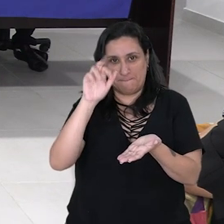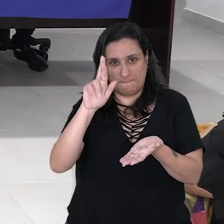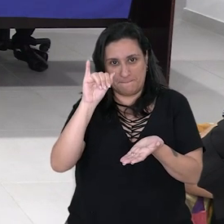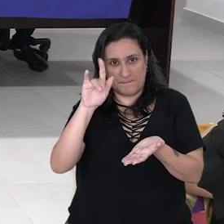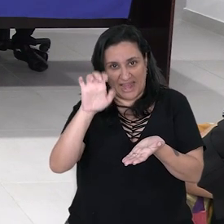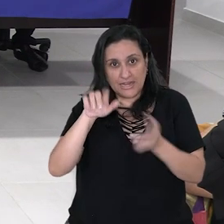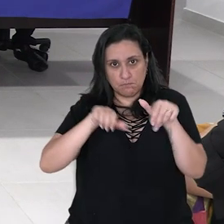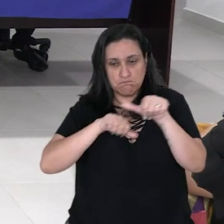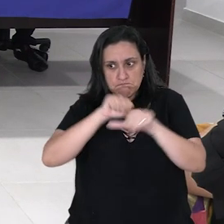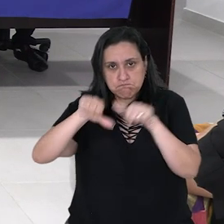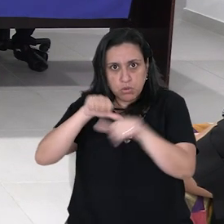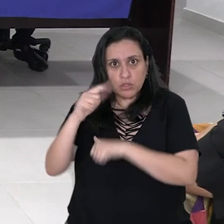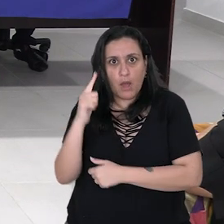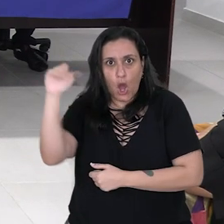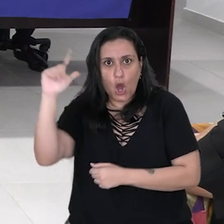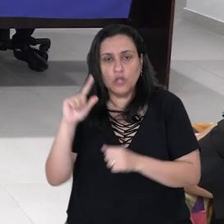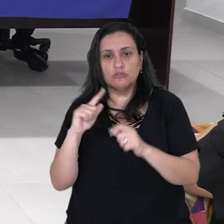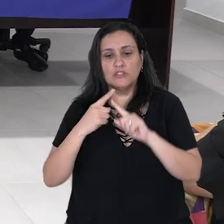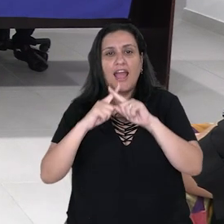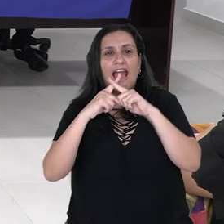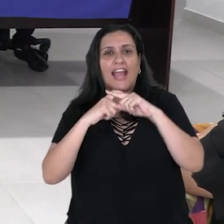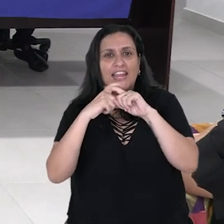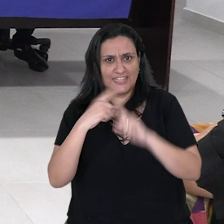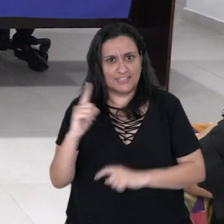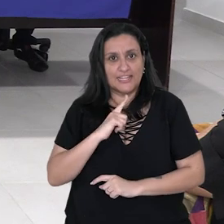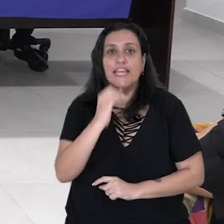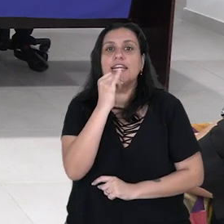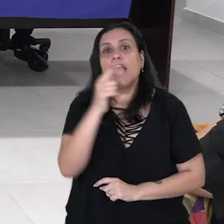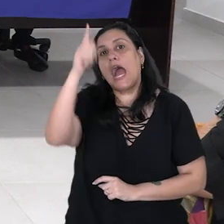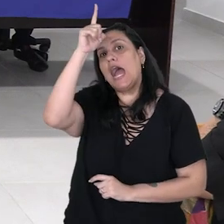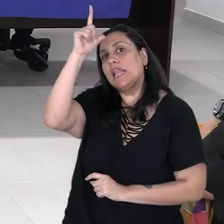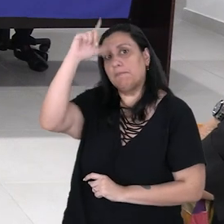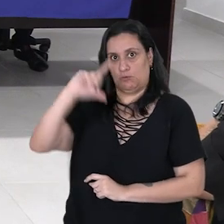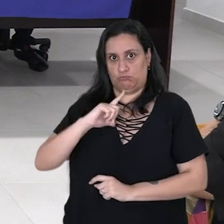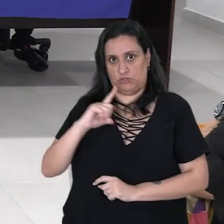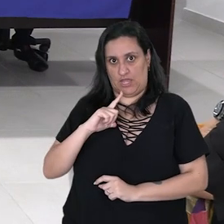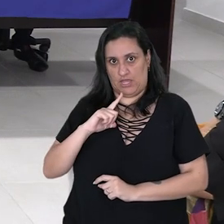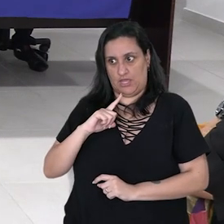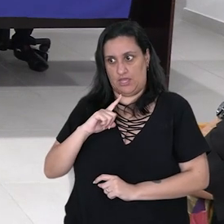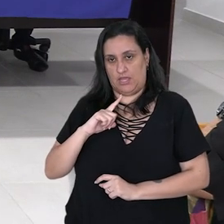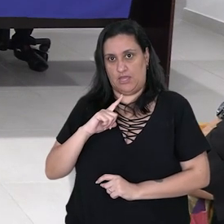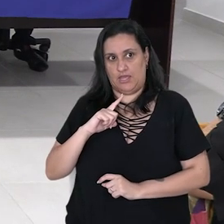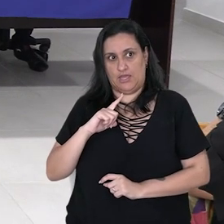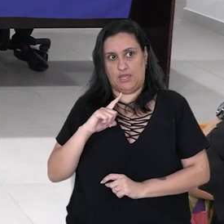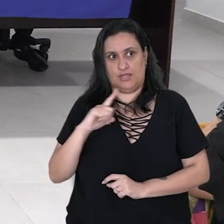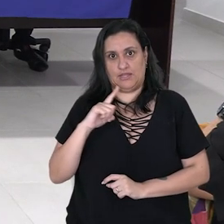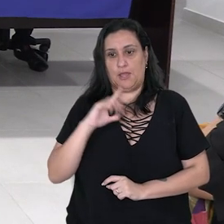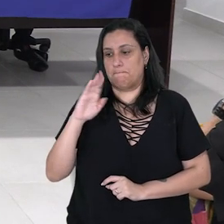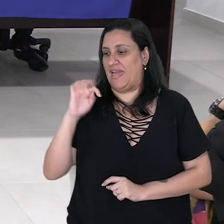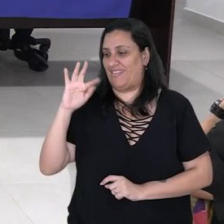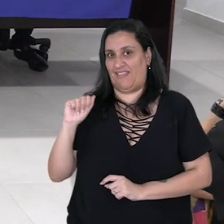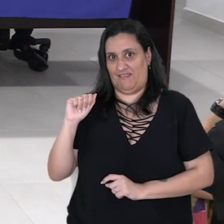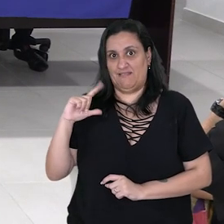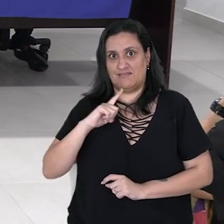para outros caracteres? Por exemplo, o alemão tem um duplo alfa, que parece um beta,